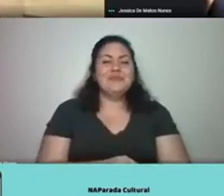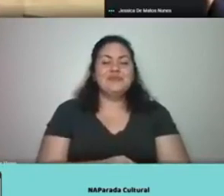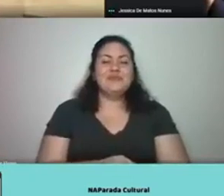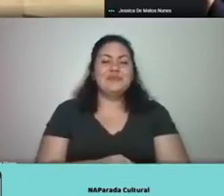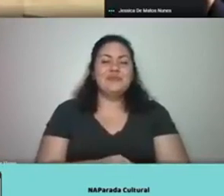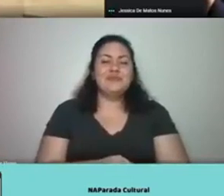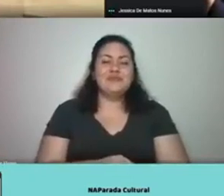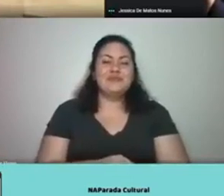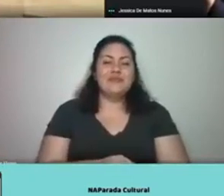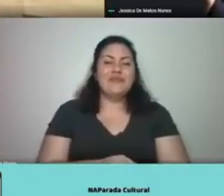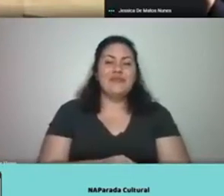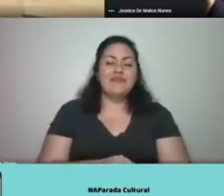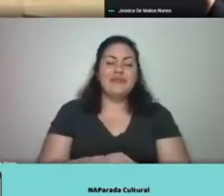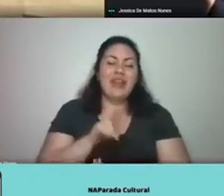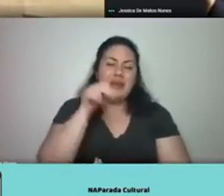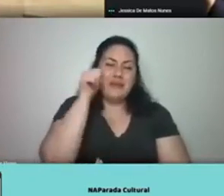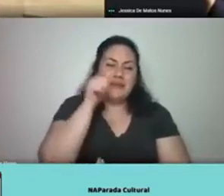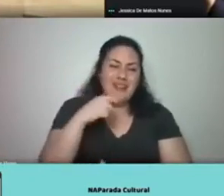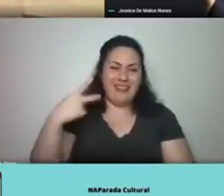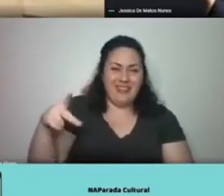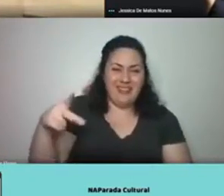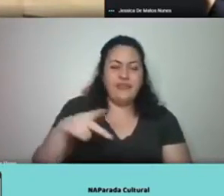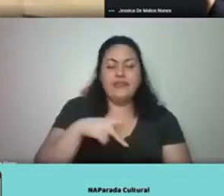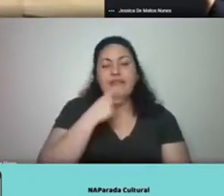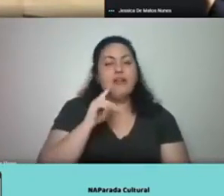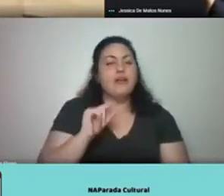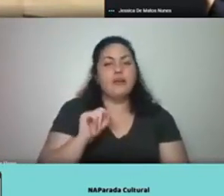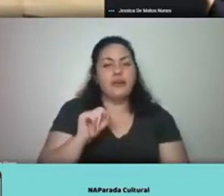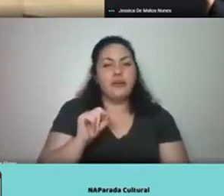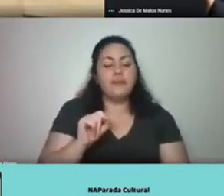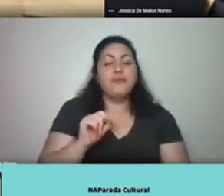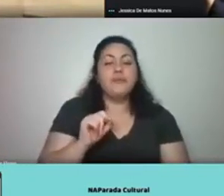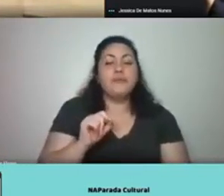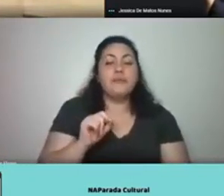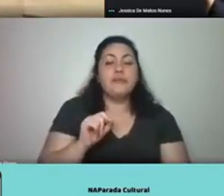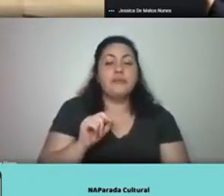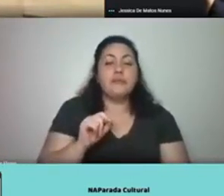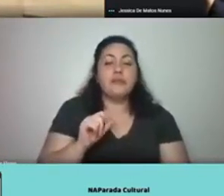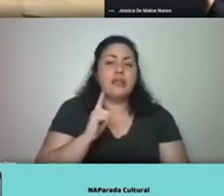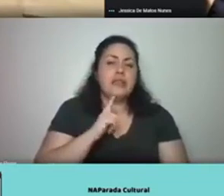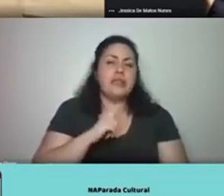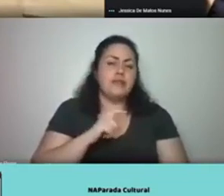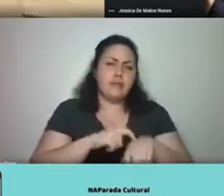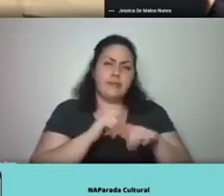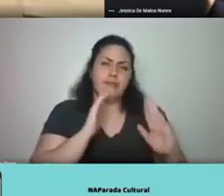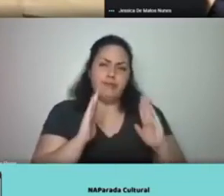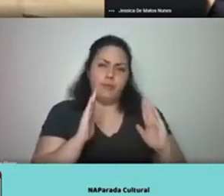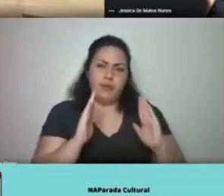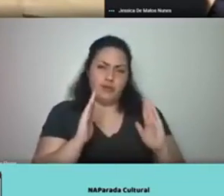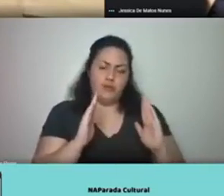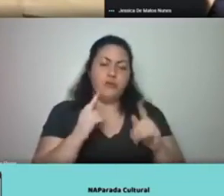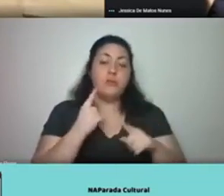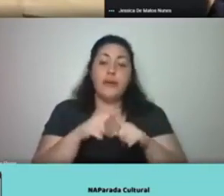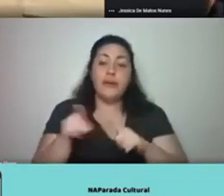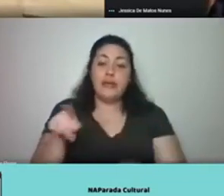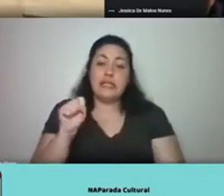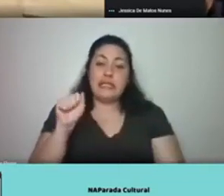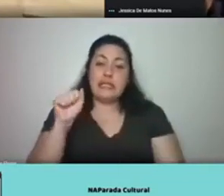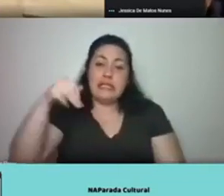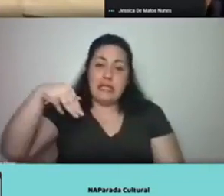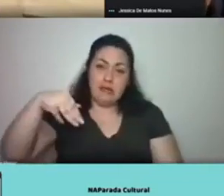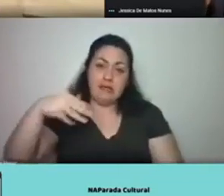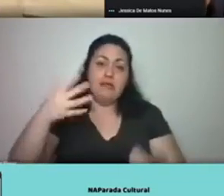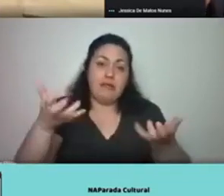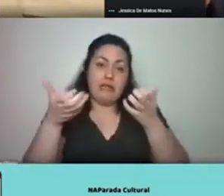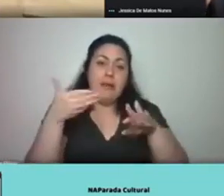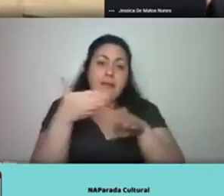E a Casey traz, assim, né, que em um determinado momento, porque ele queria fazer parte